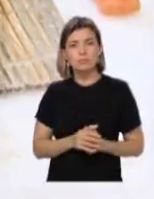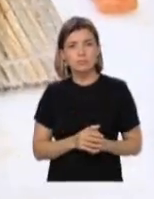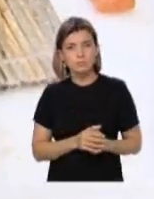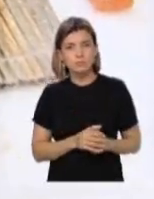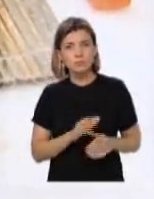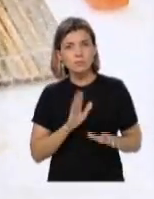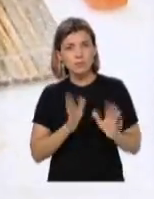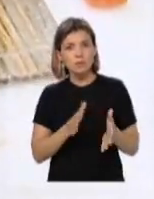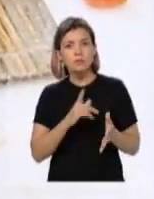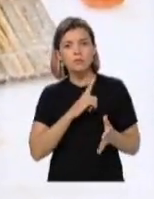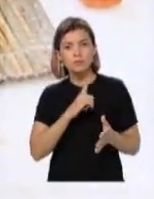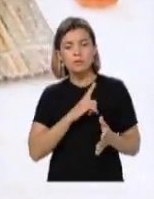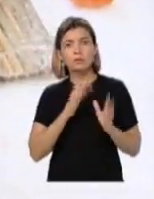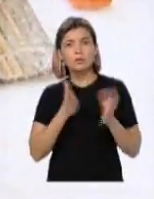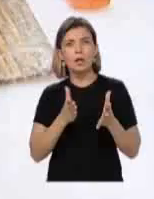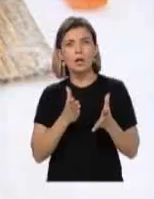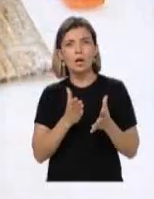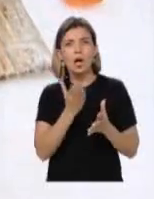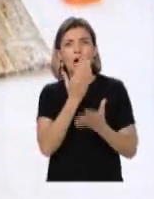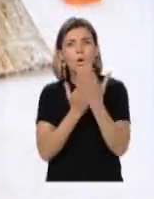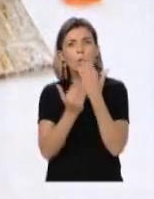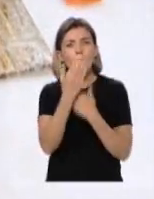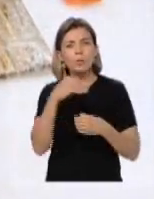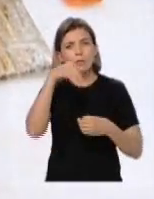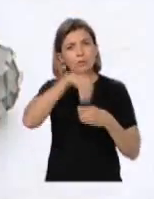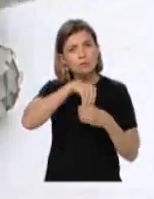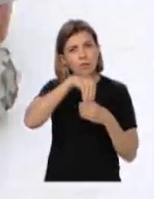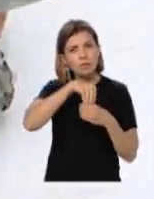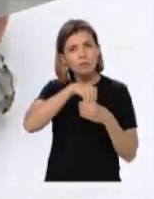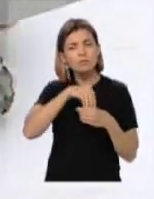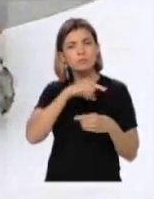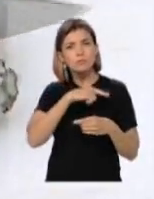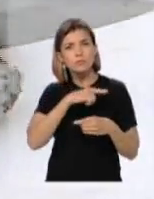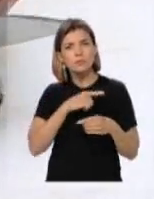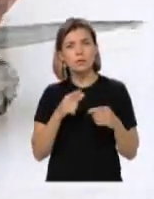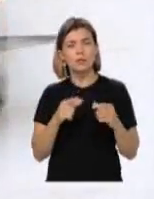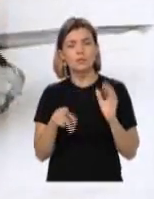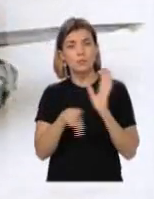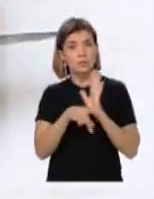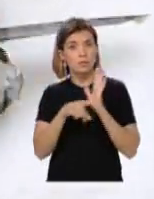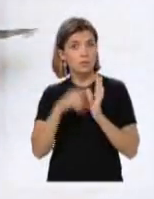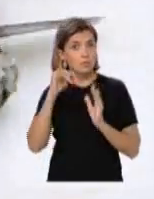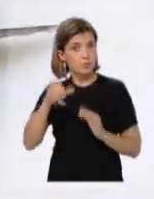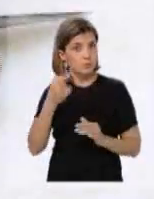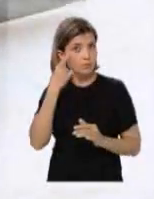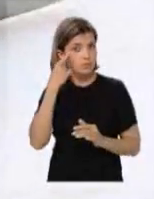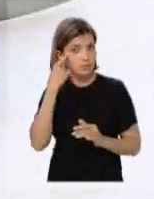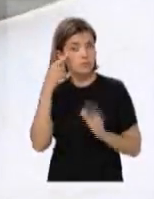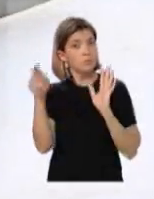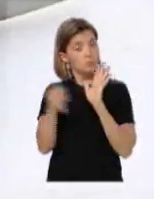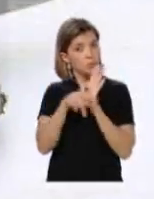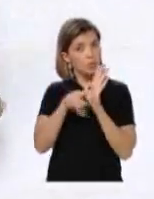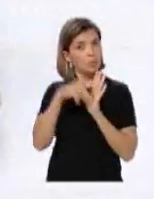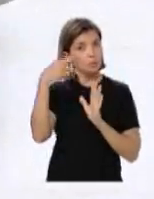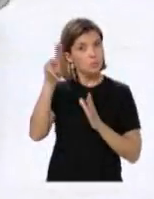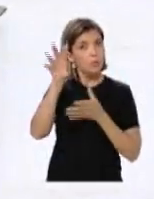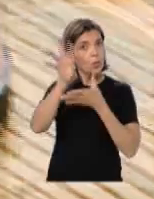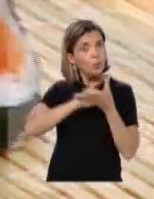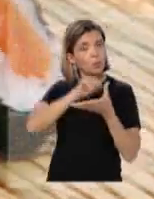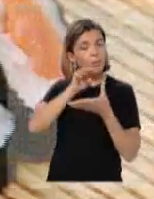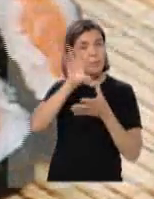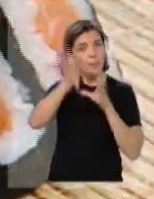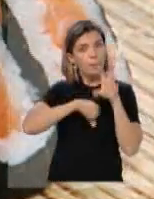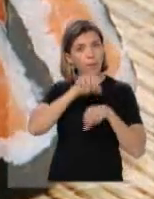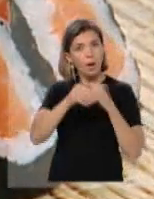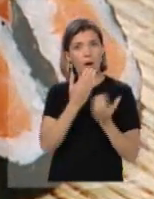nós, pois algumas delas fazem parte da culinária de muitos países, no Oriente principalmente. Entre